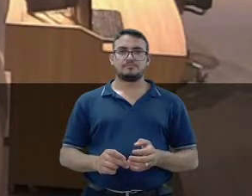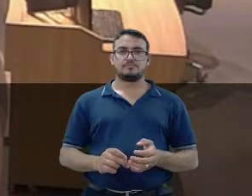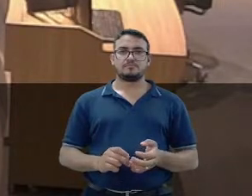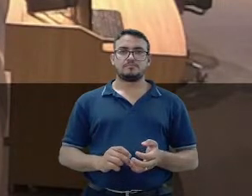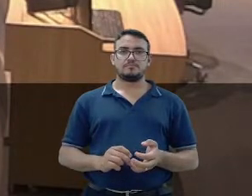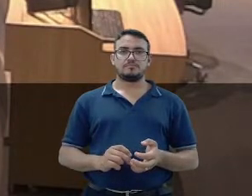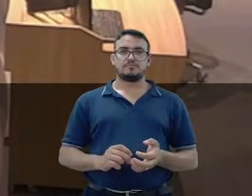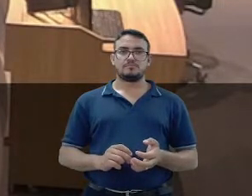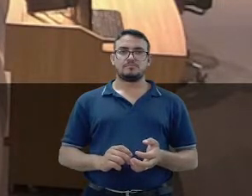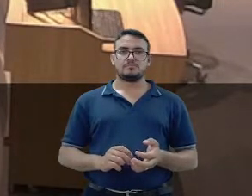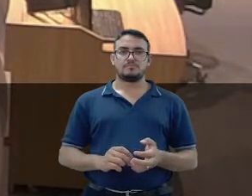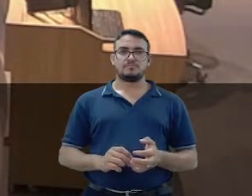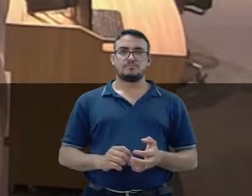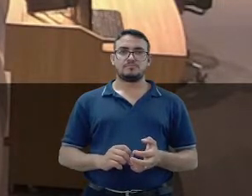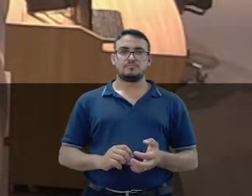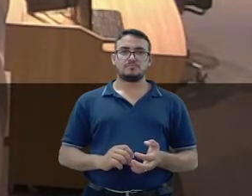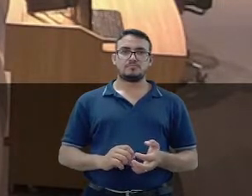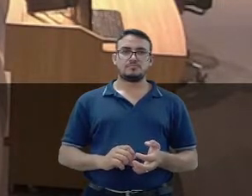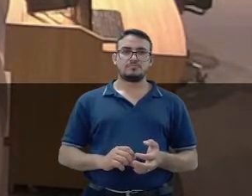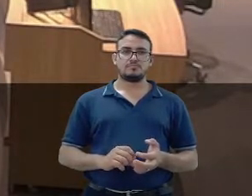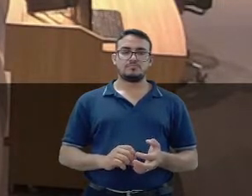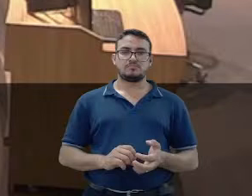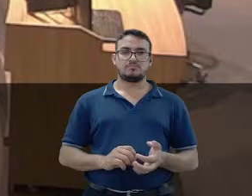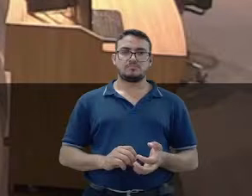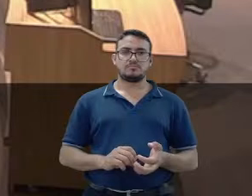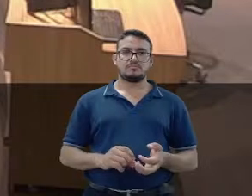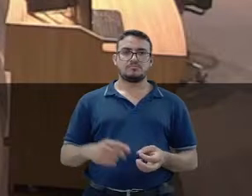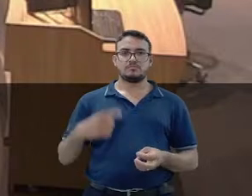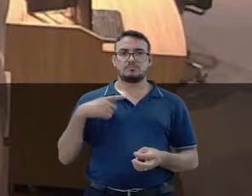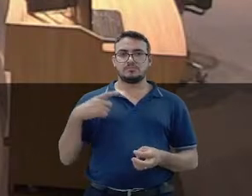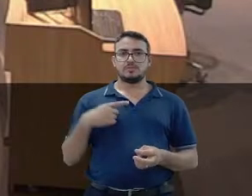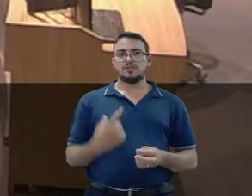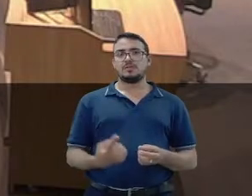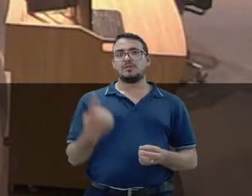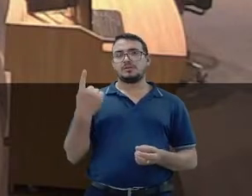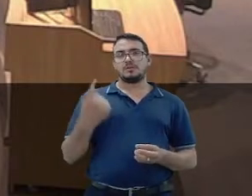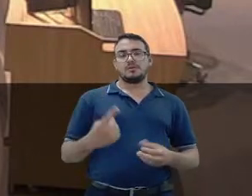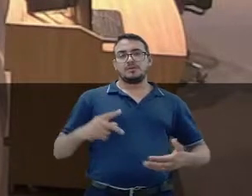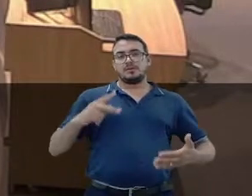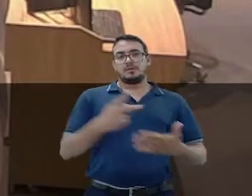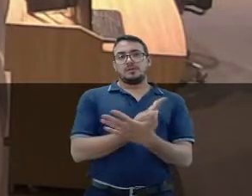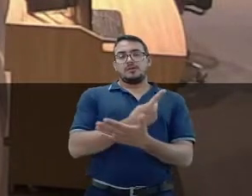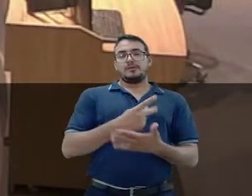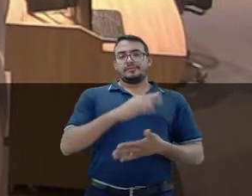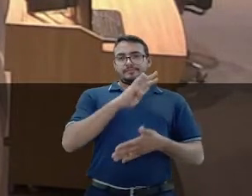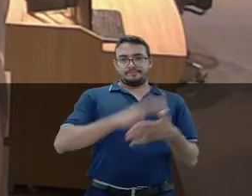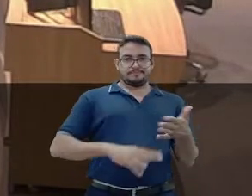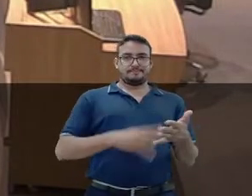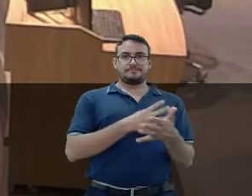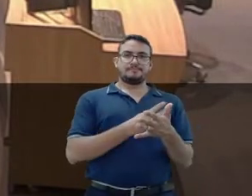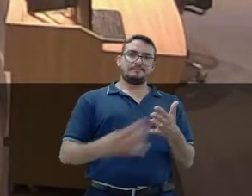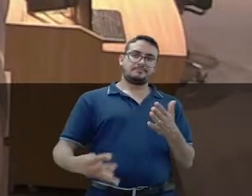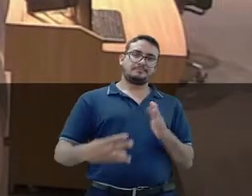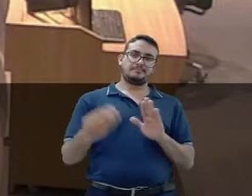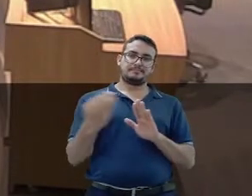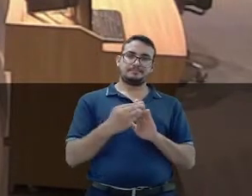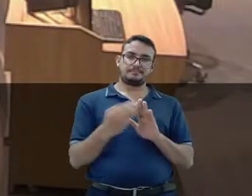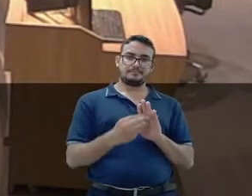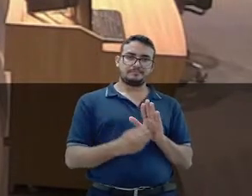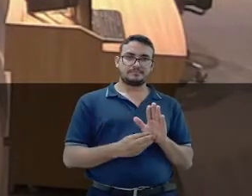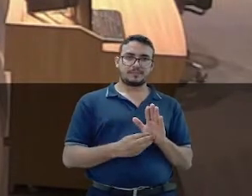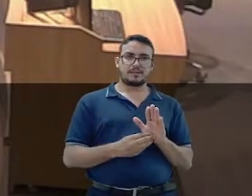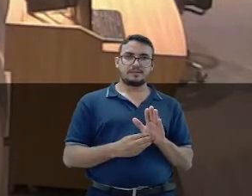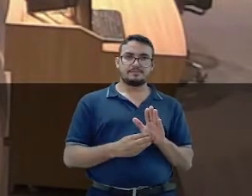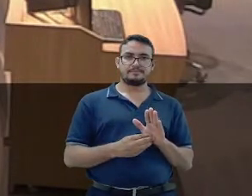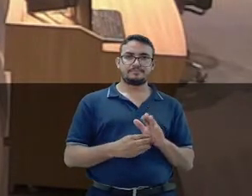Pois não, senhor presidente, é que há um erro material aqui na planilha. Na planilha consta